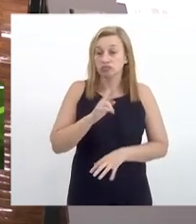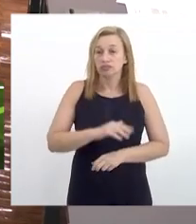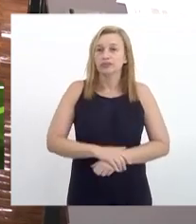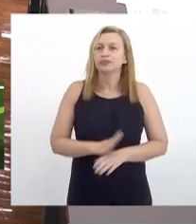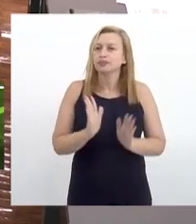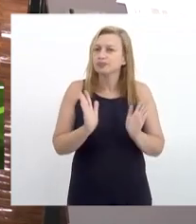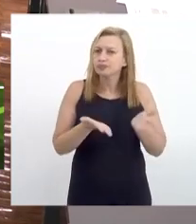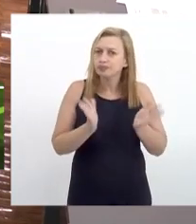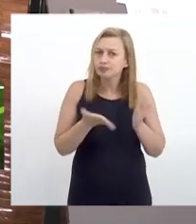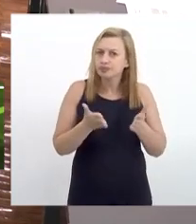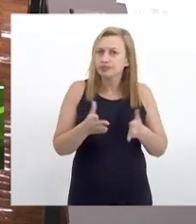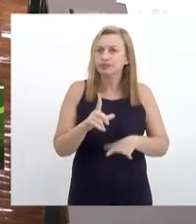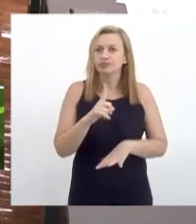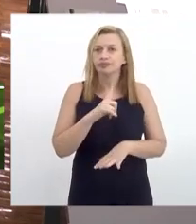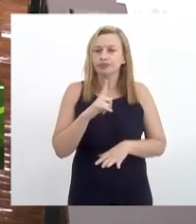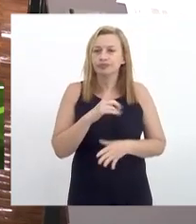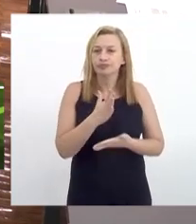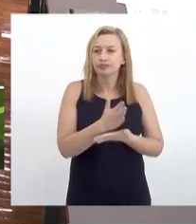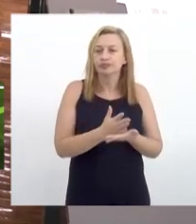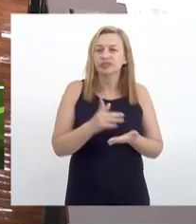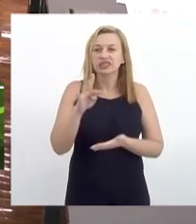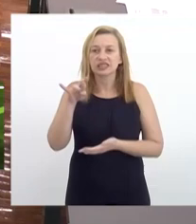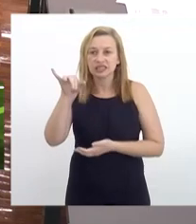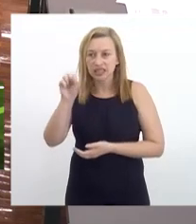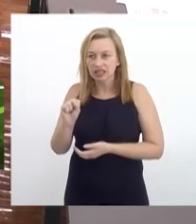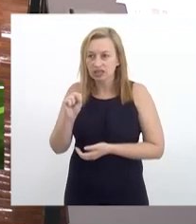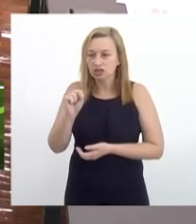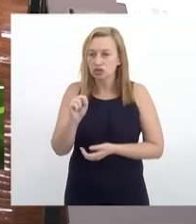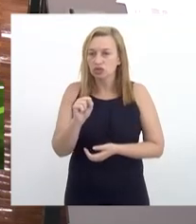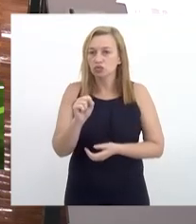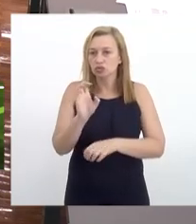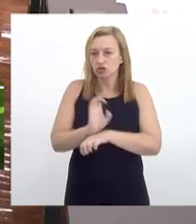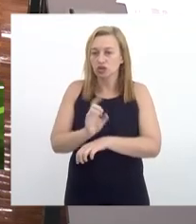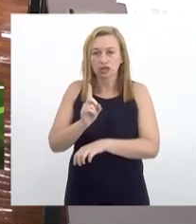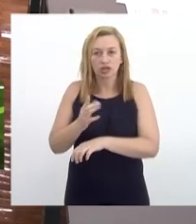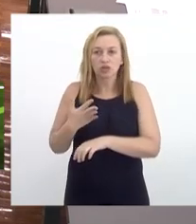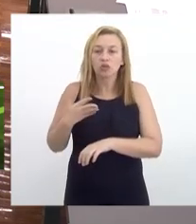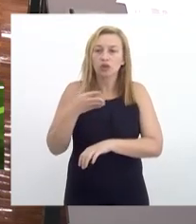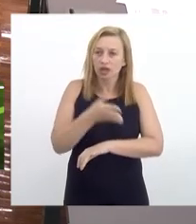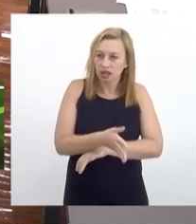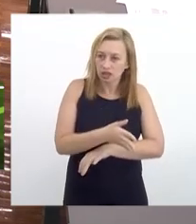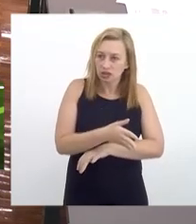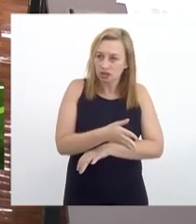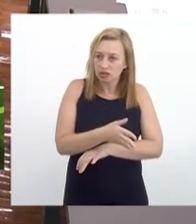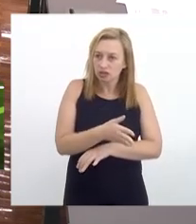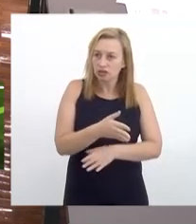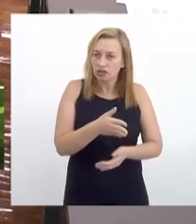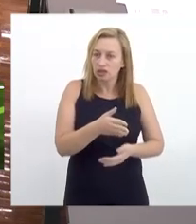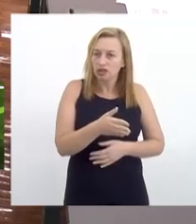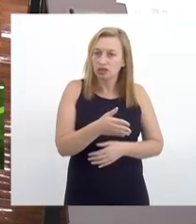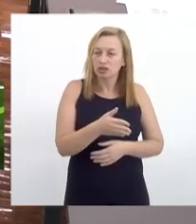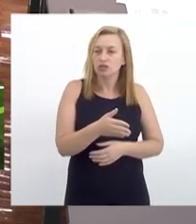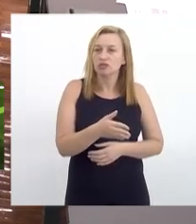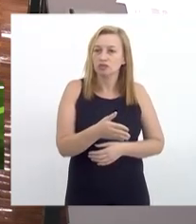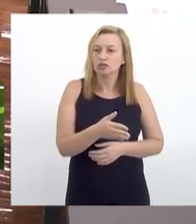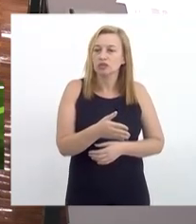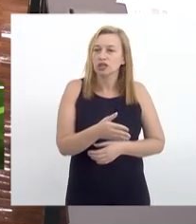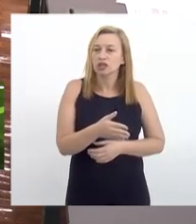hoje a gente tem uma parte de receitas do Estado que não entram como receitas do Estado porque vão propagar antecipação